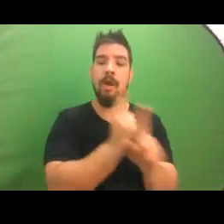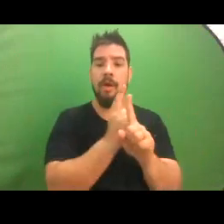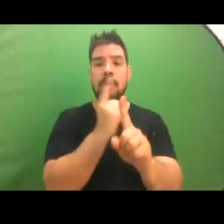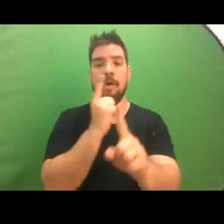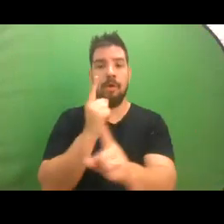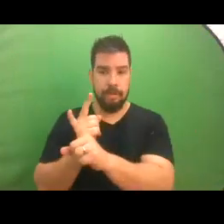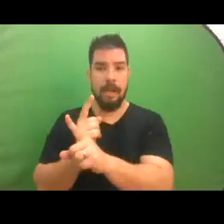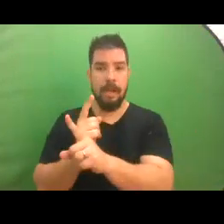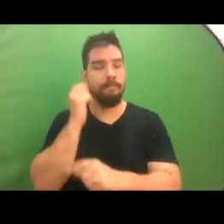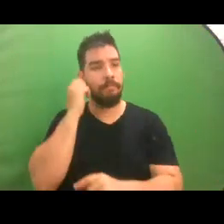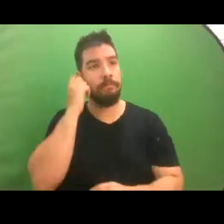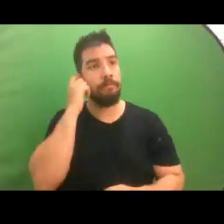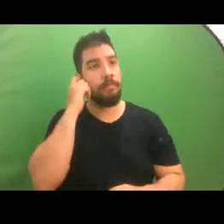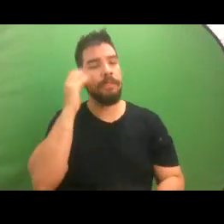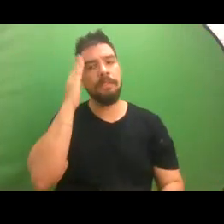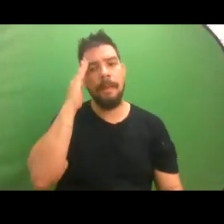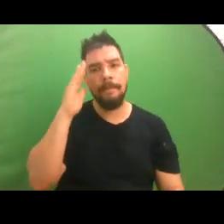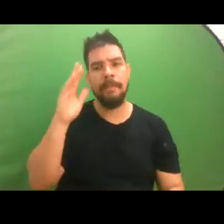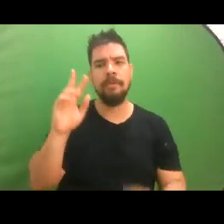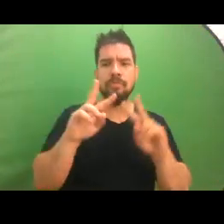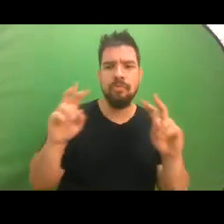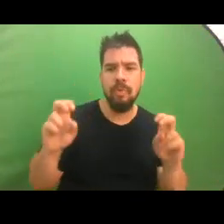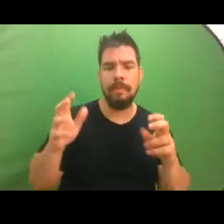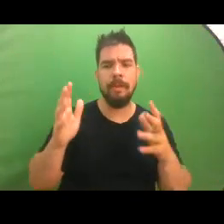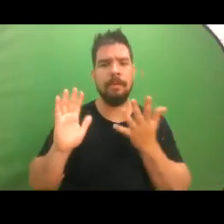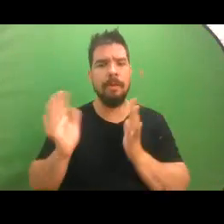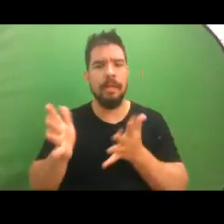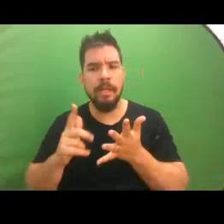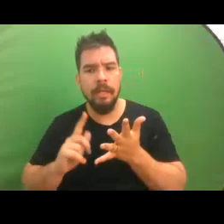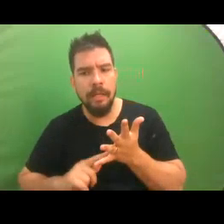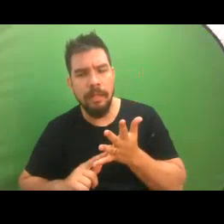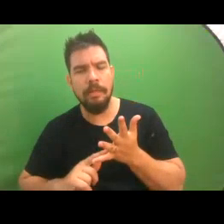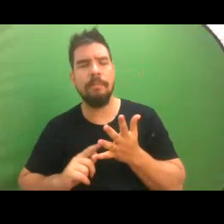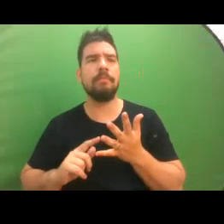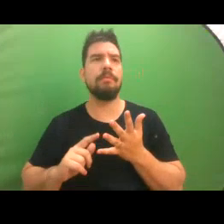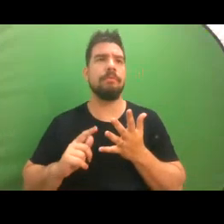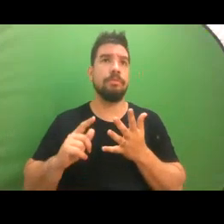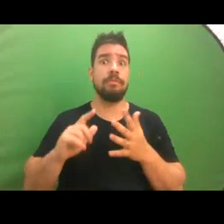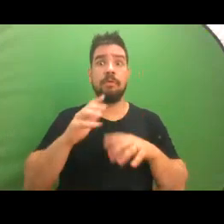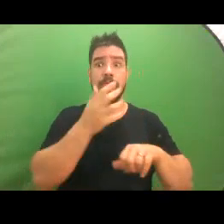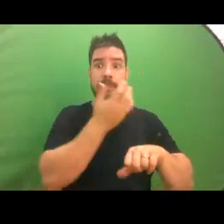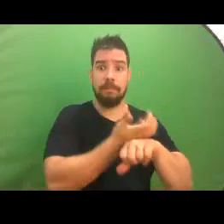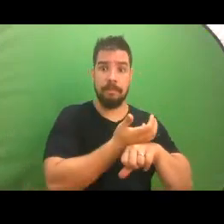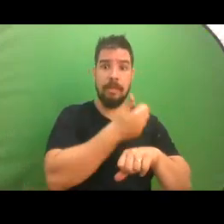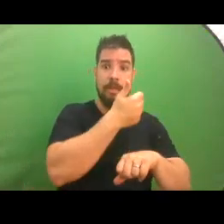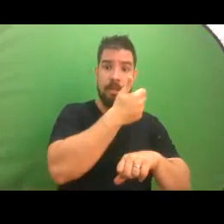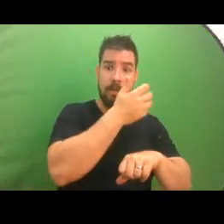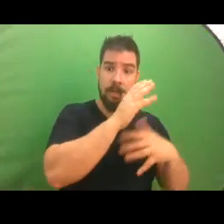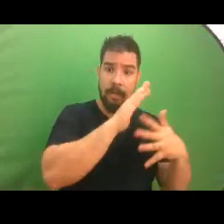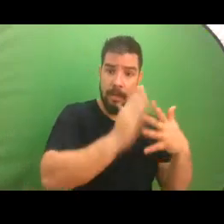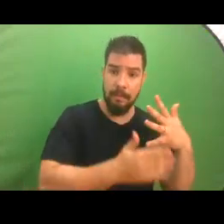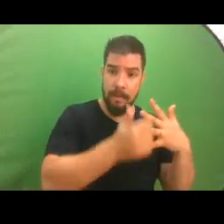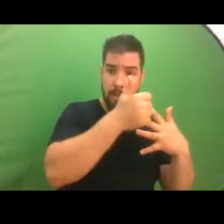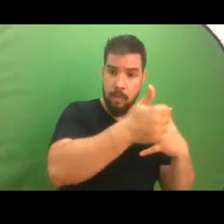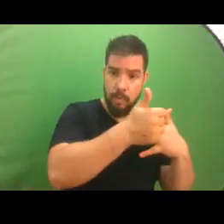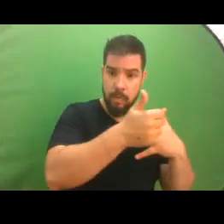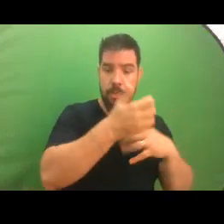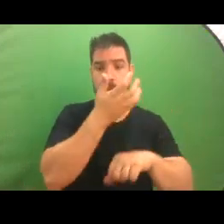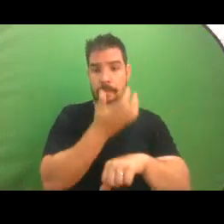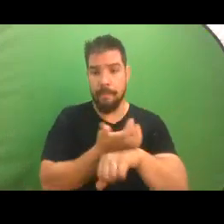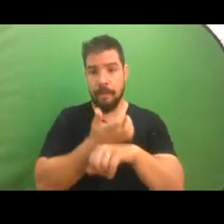professor, né? Entender um pouco mais da língua de sinais. Então, a Libras 2, ela é obrigatória tanto para quem vai